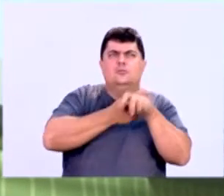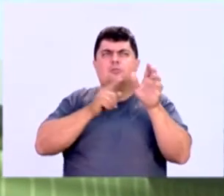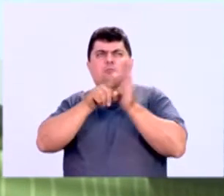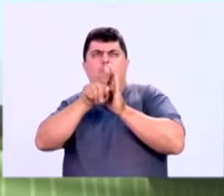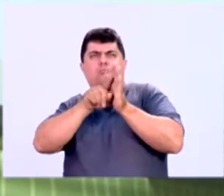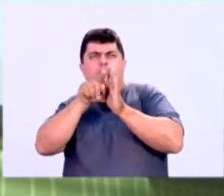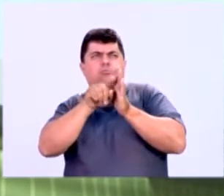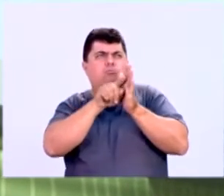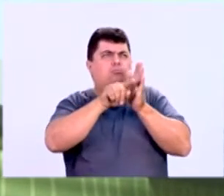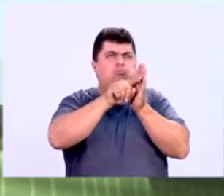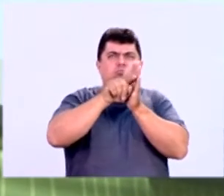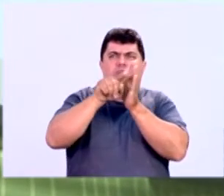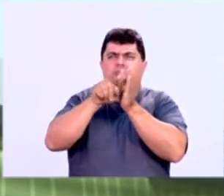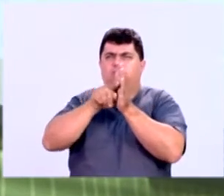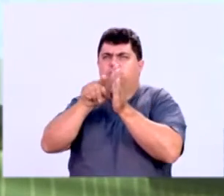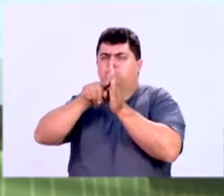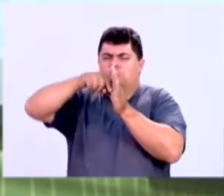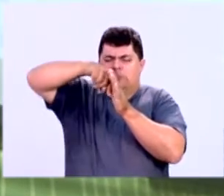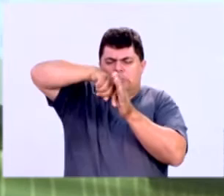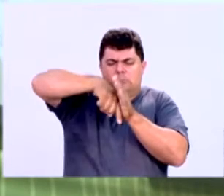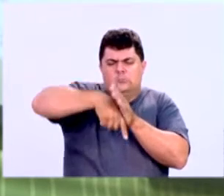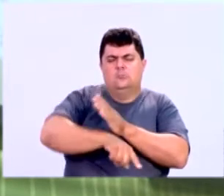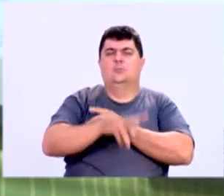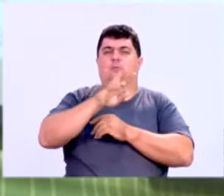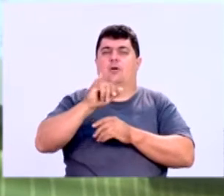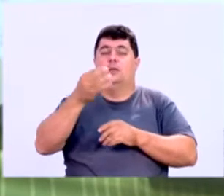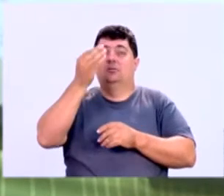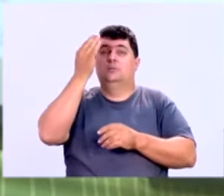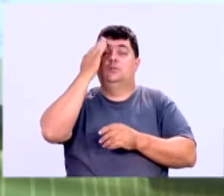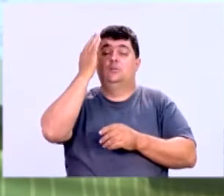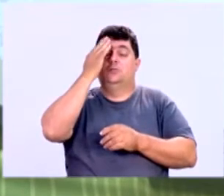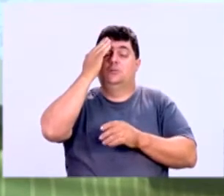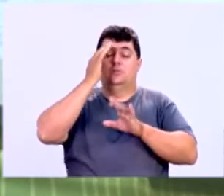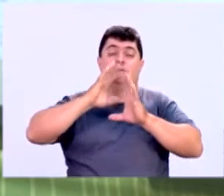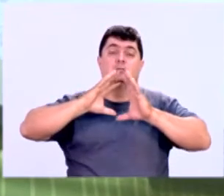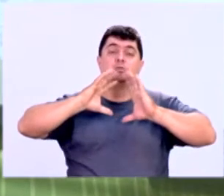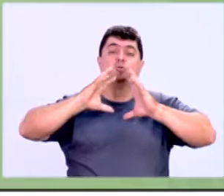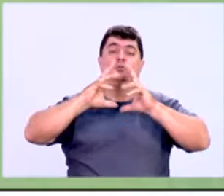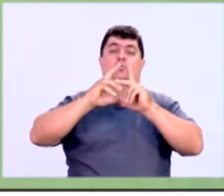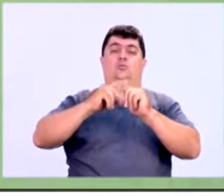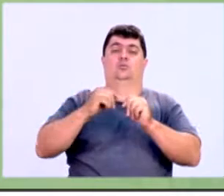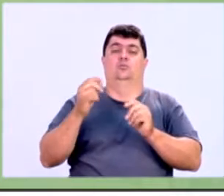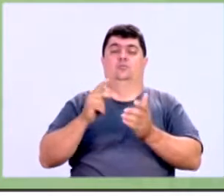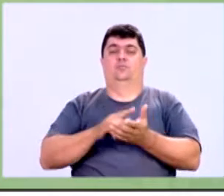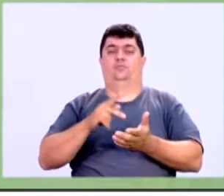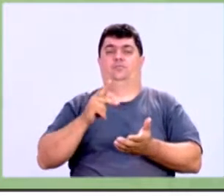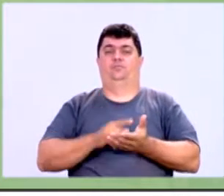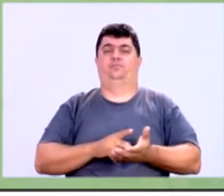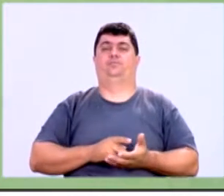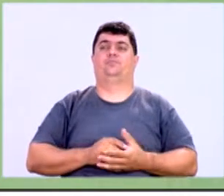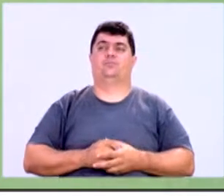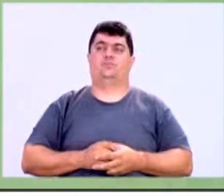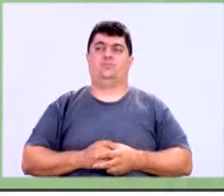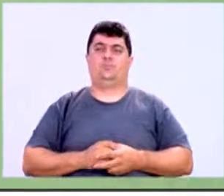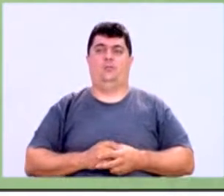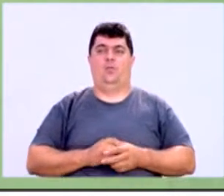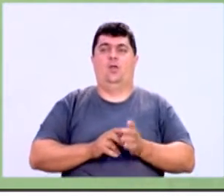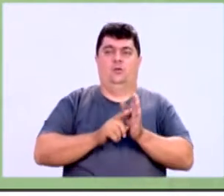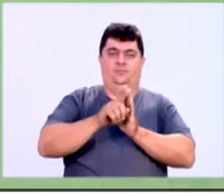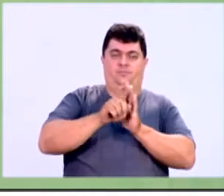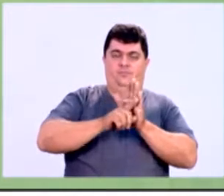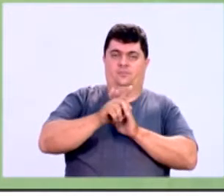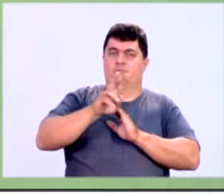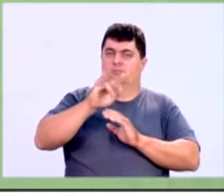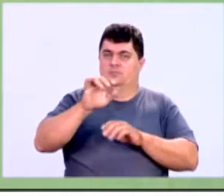ele possa, então, começar a compreender toda a sua realidade. Então, a pesquisa, ela pode ser adotada como